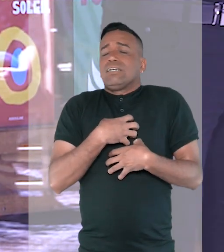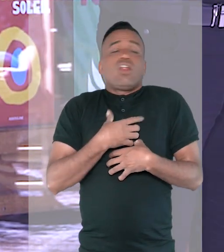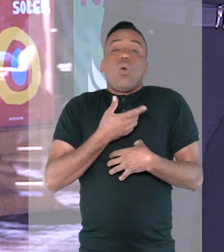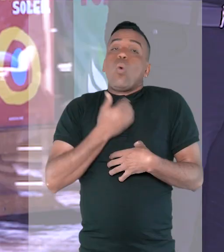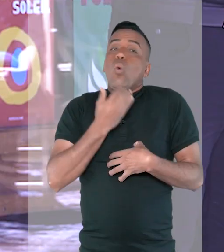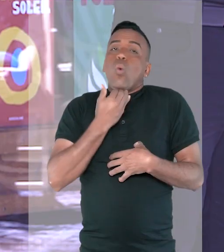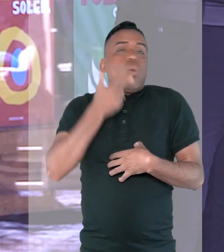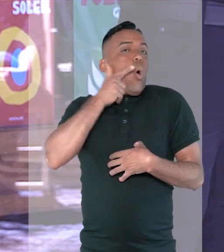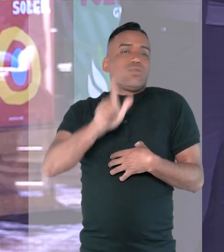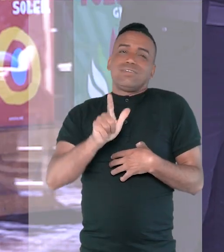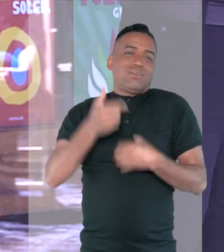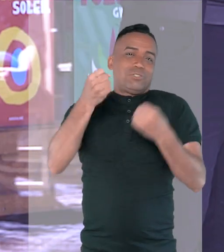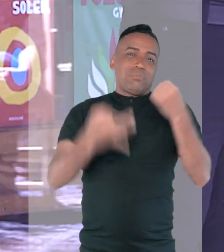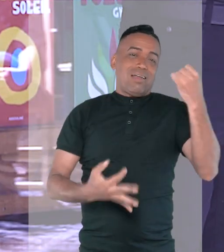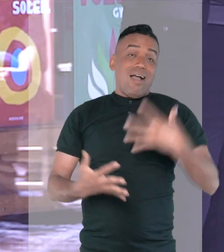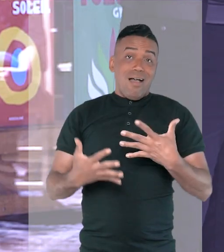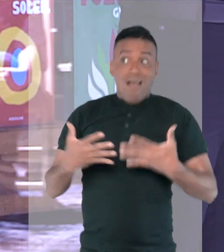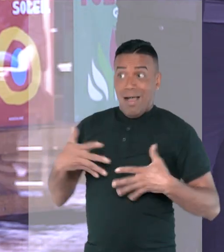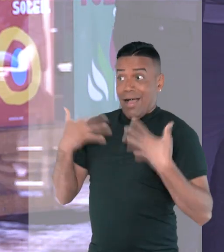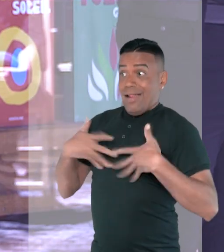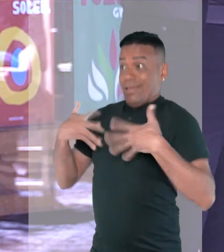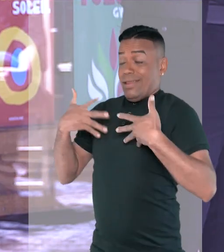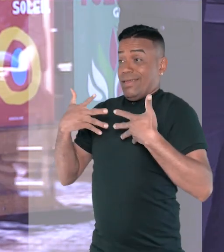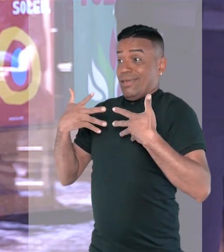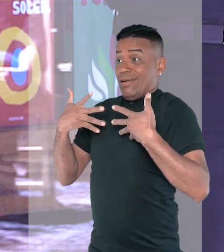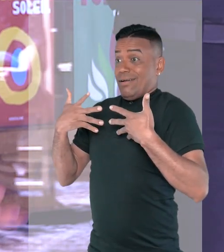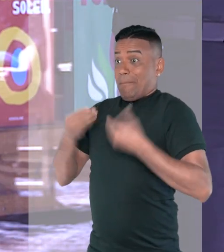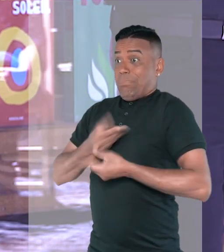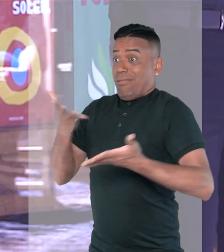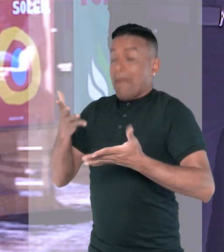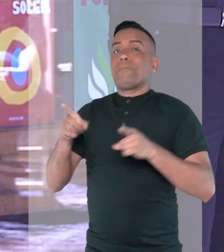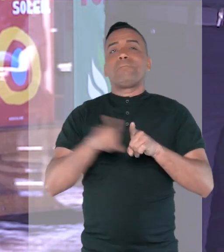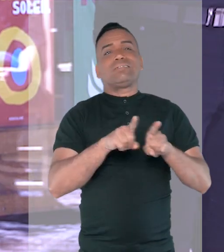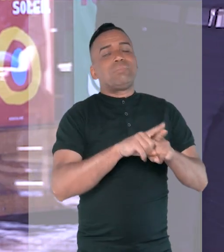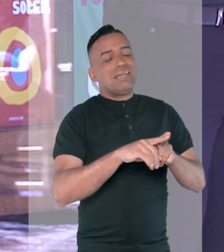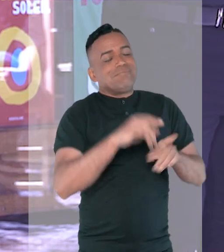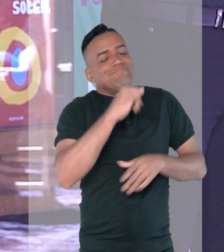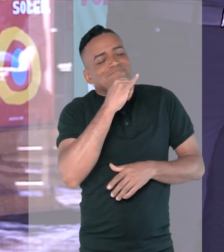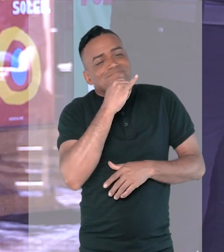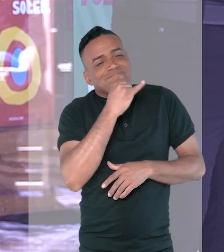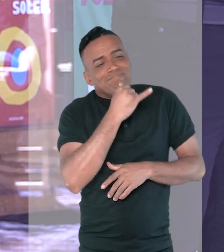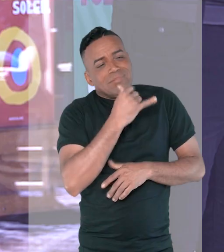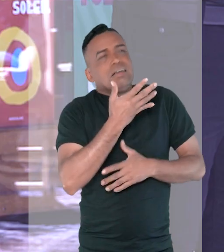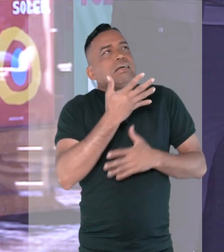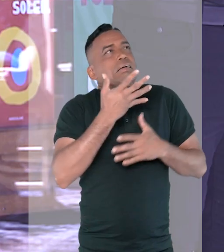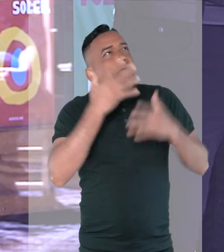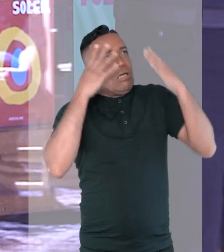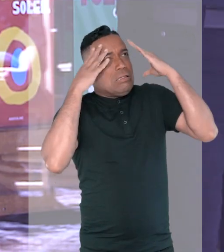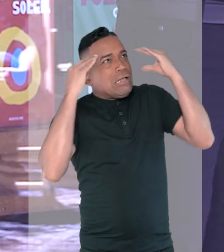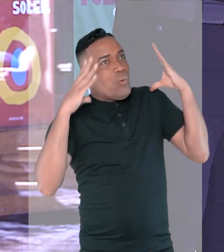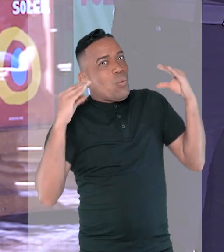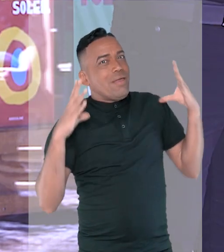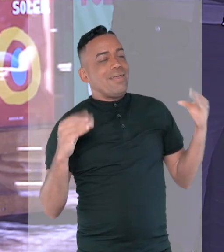é até difícil de explicar, porque não só ele me traz muita alegria por tudo aquilo que ele trouxe ao mundo, mas ele também me traz um sentimento